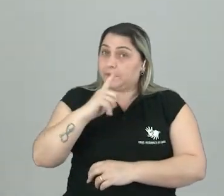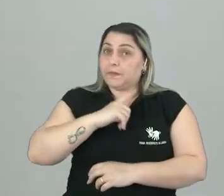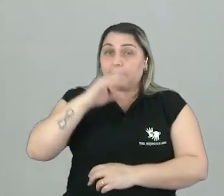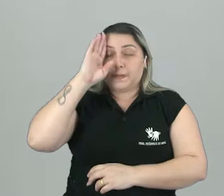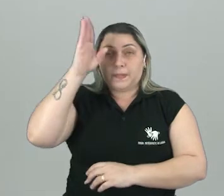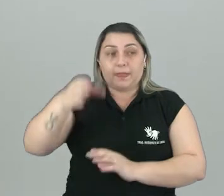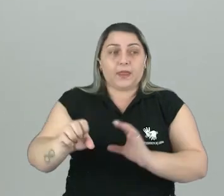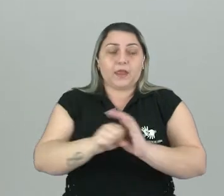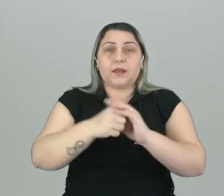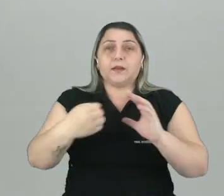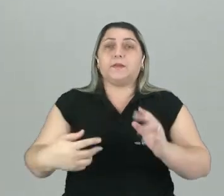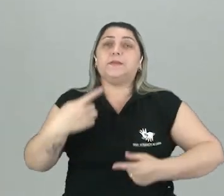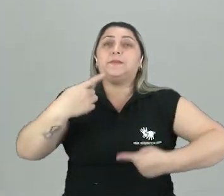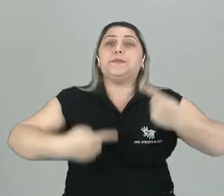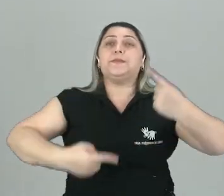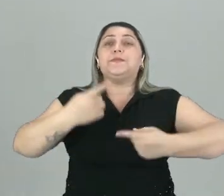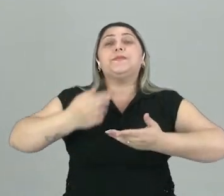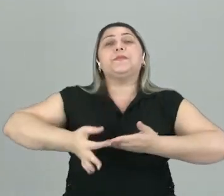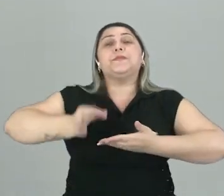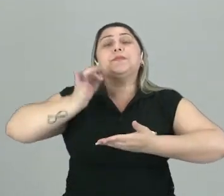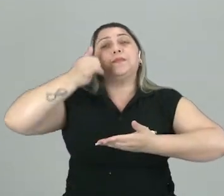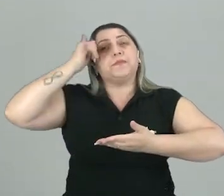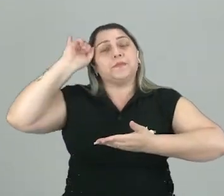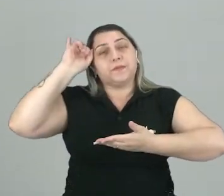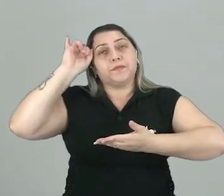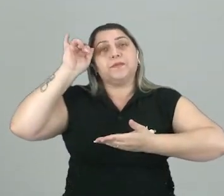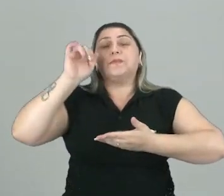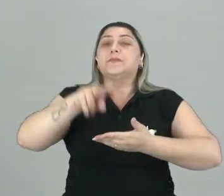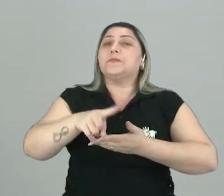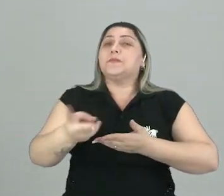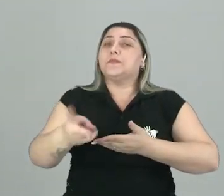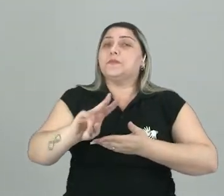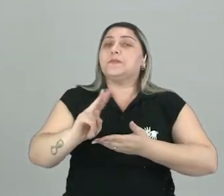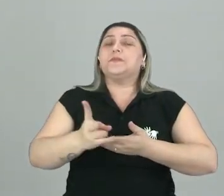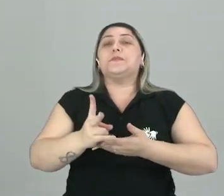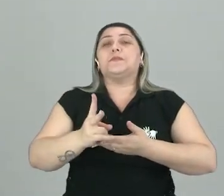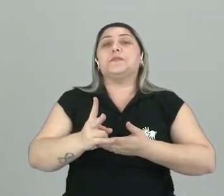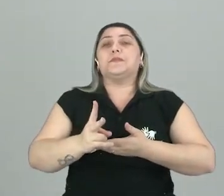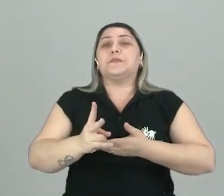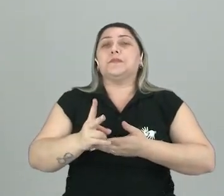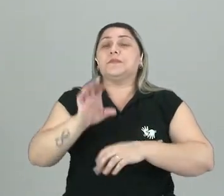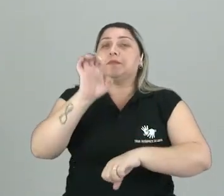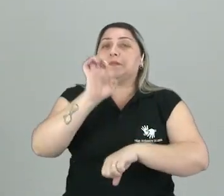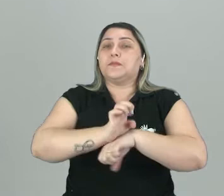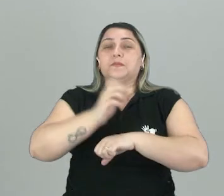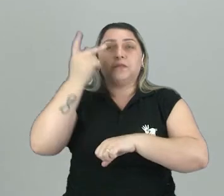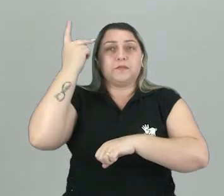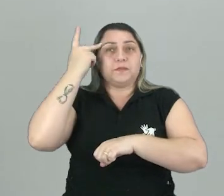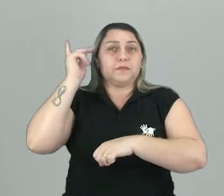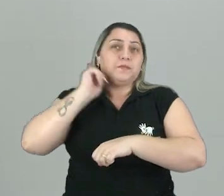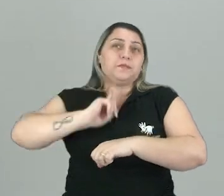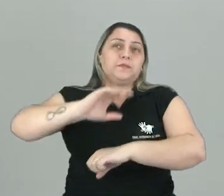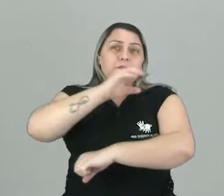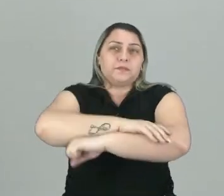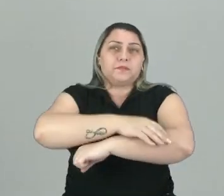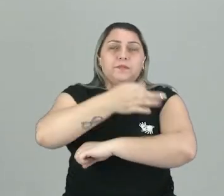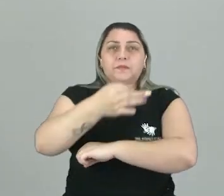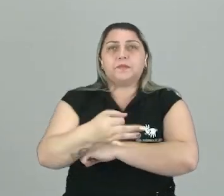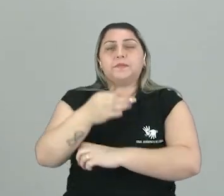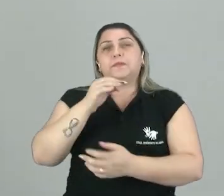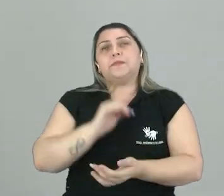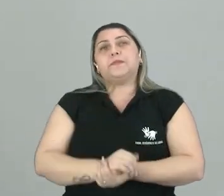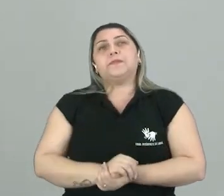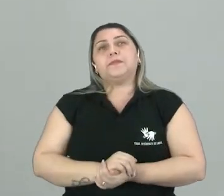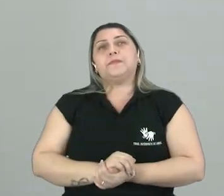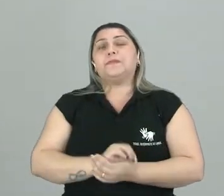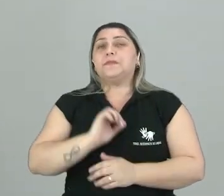principal característica a política do café com leite, que era a alternância de poder entre os estados de São Paulo e Minas Gerais, certo?